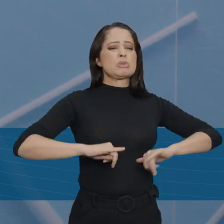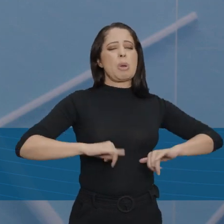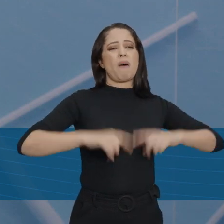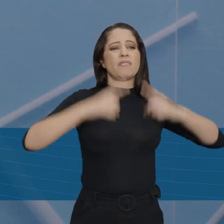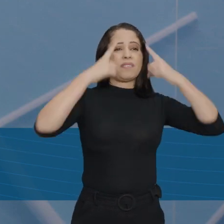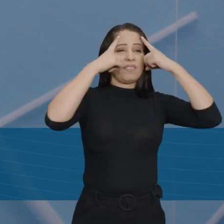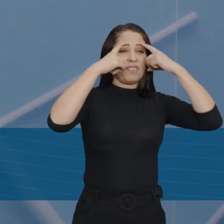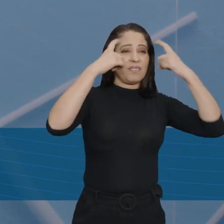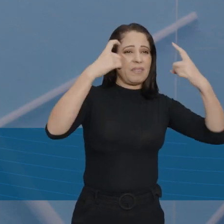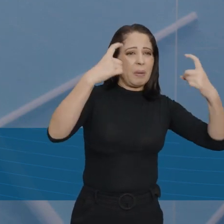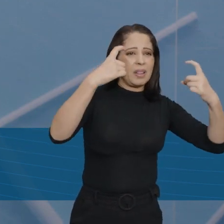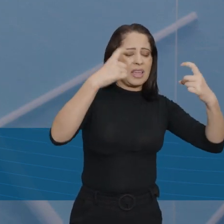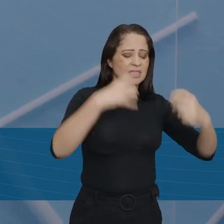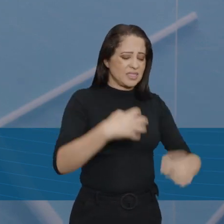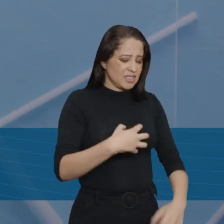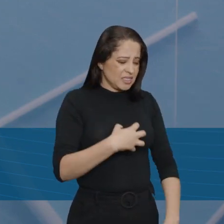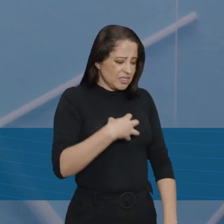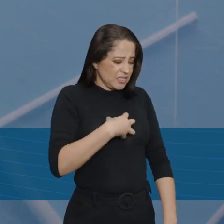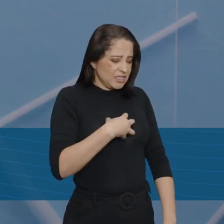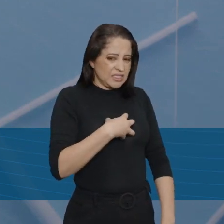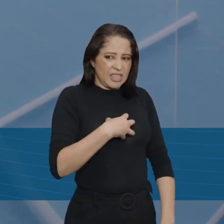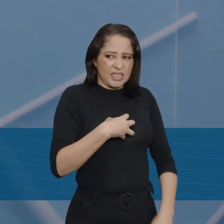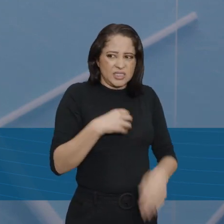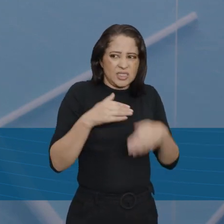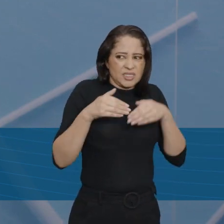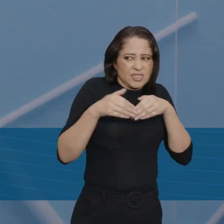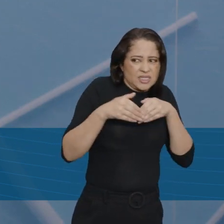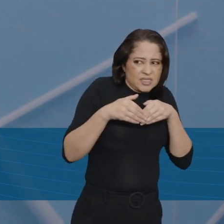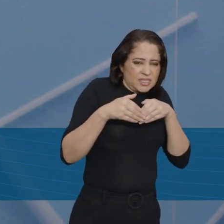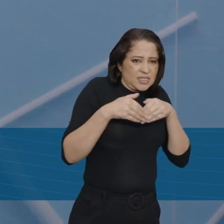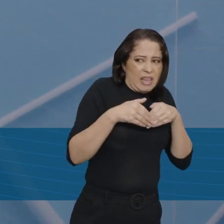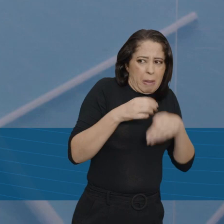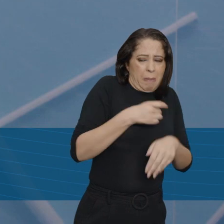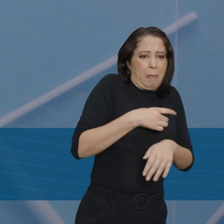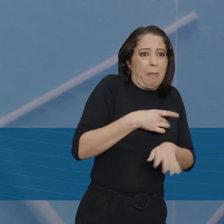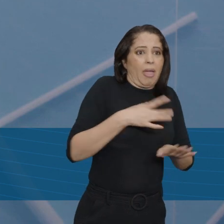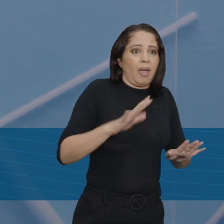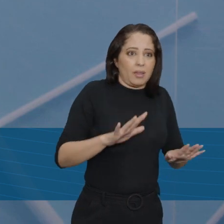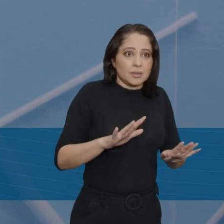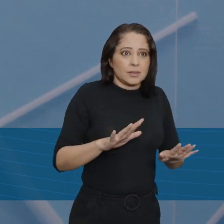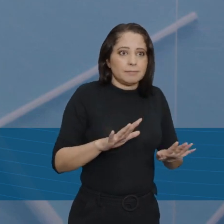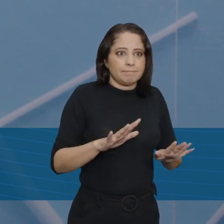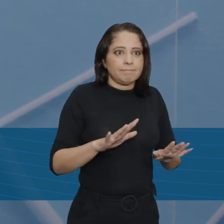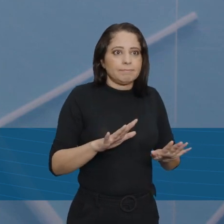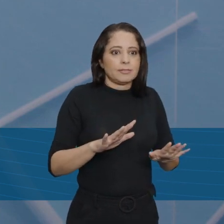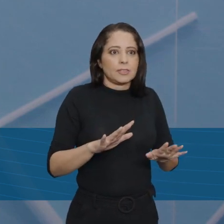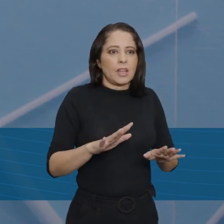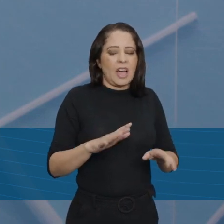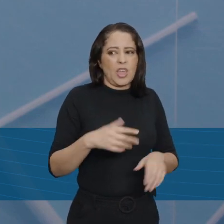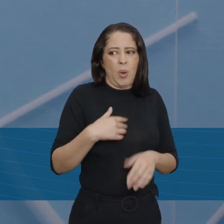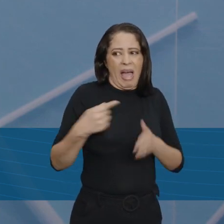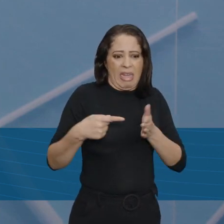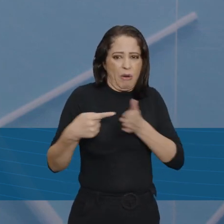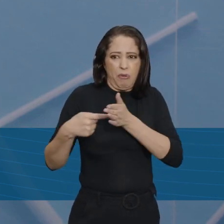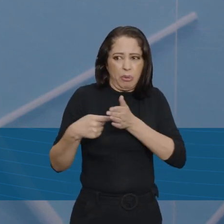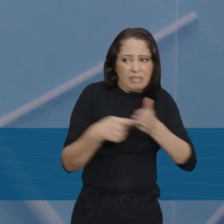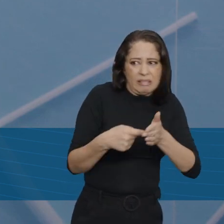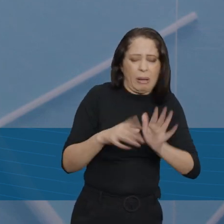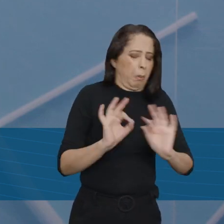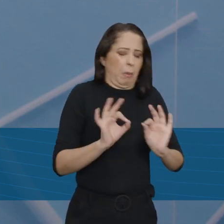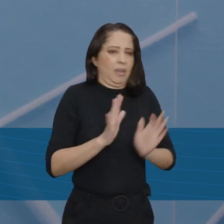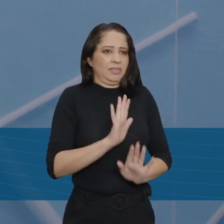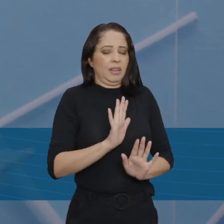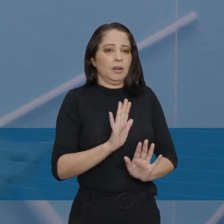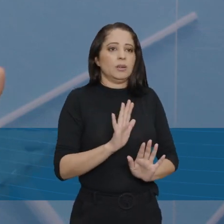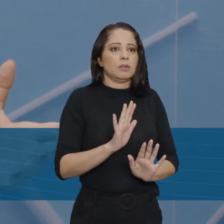coerção, né, e que a pessoa se sente ameaçada e com medo realmente, né, de denunciar